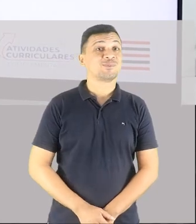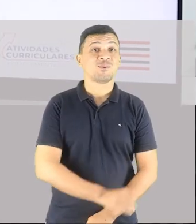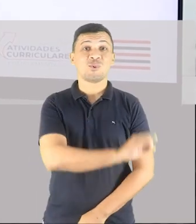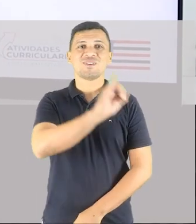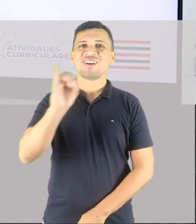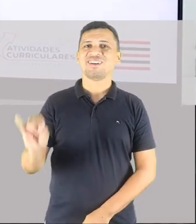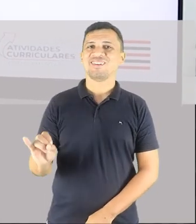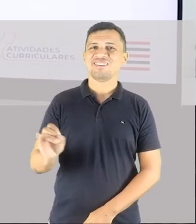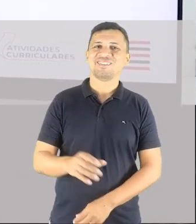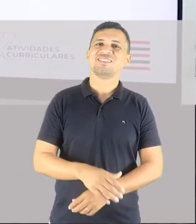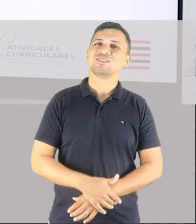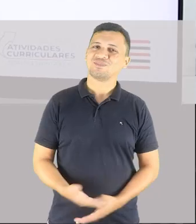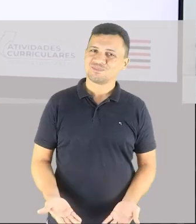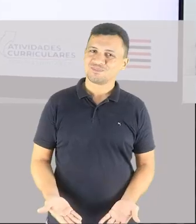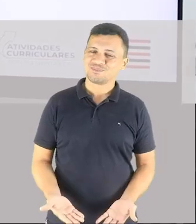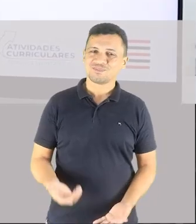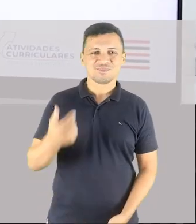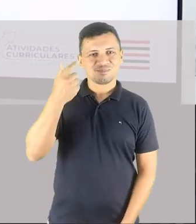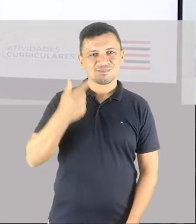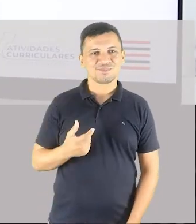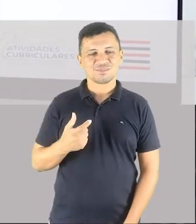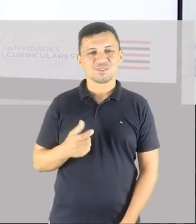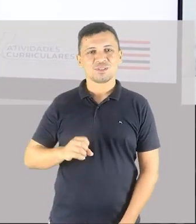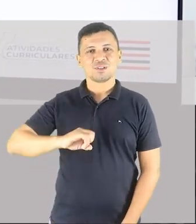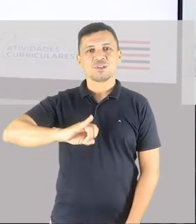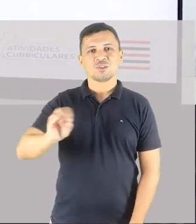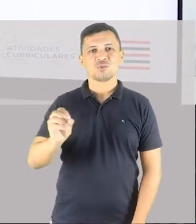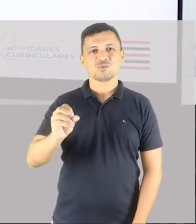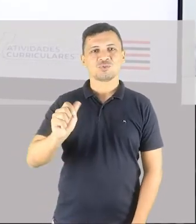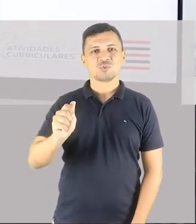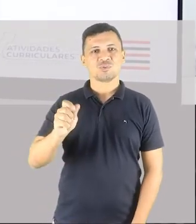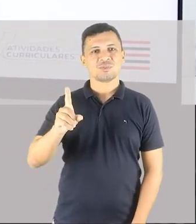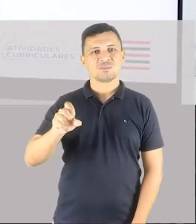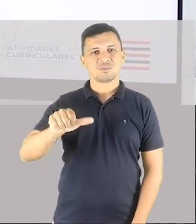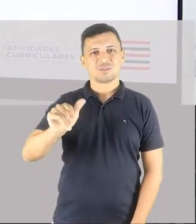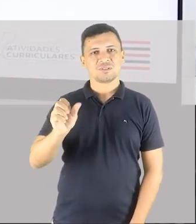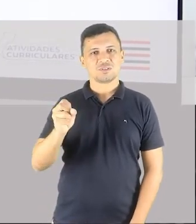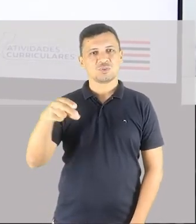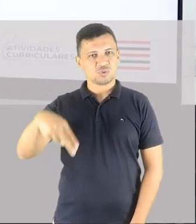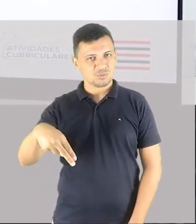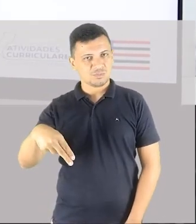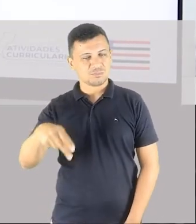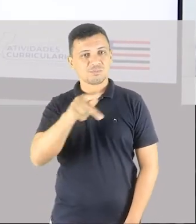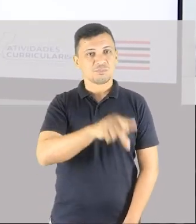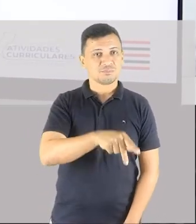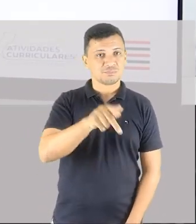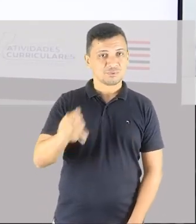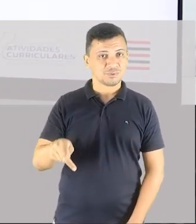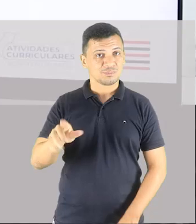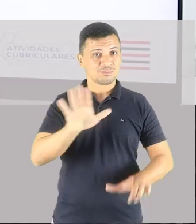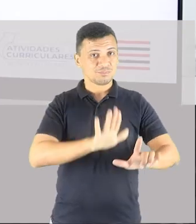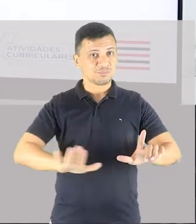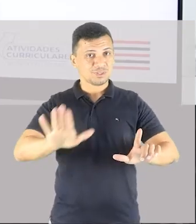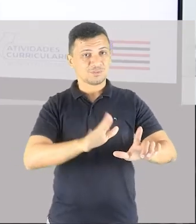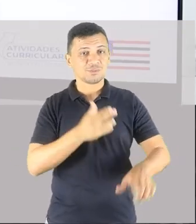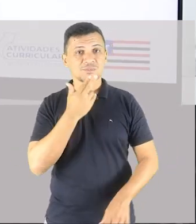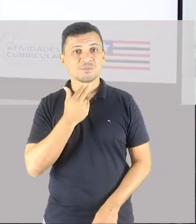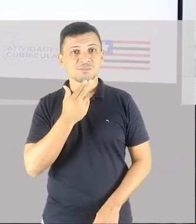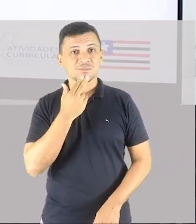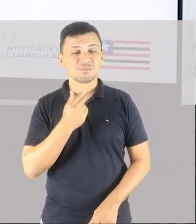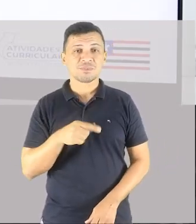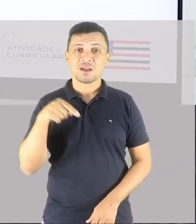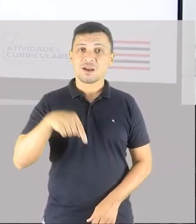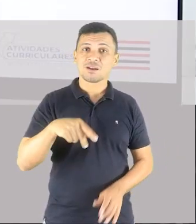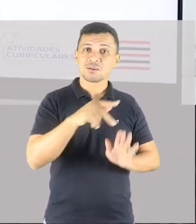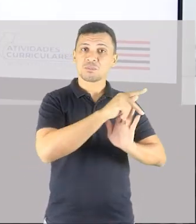Fala galera, aqui é o professor Joades, professor da plataforma Gonçalves Dias. Estamos aqui no nosso projeto Atividades